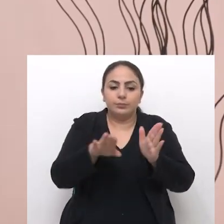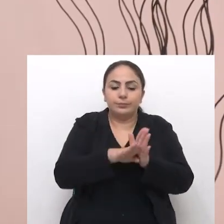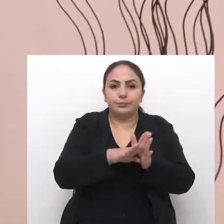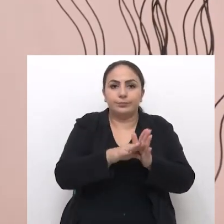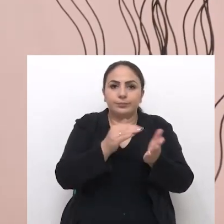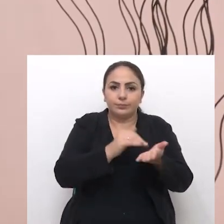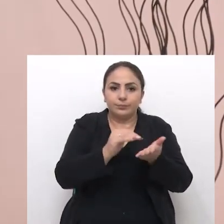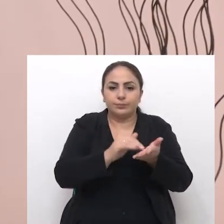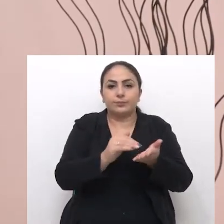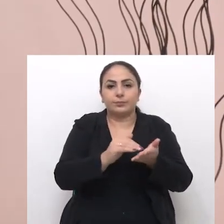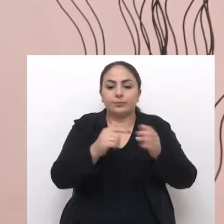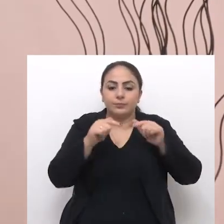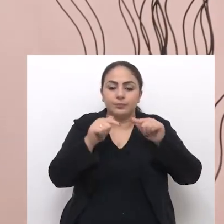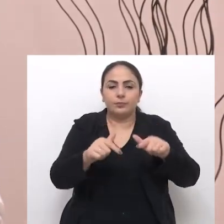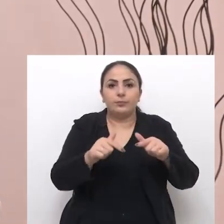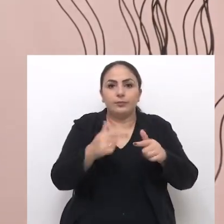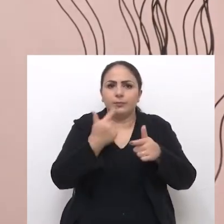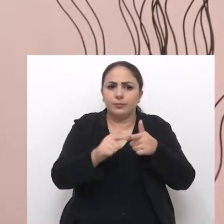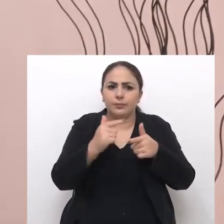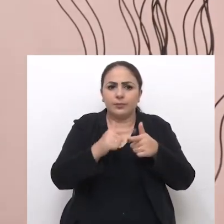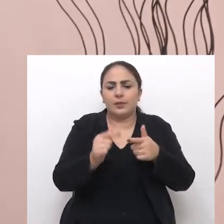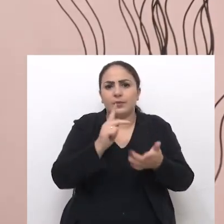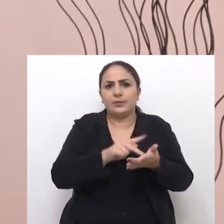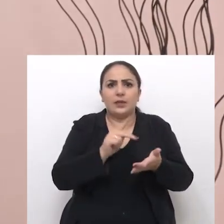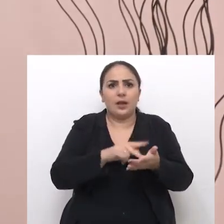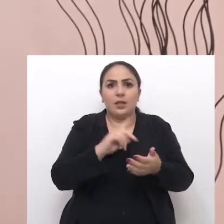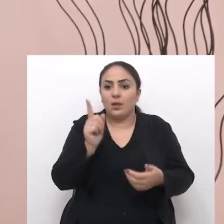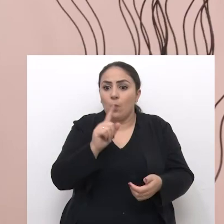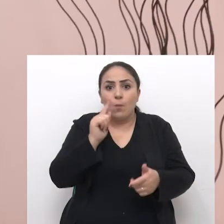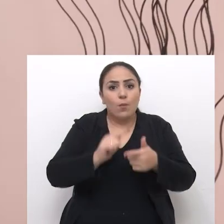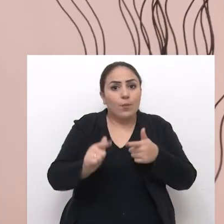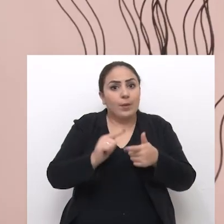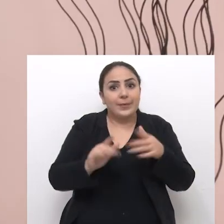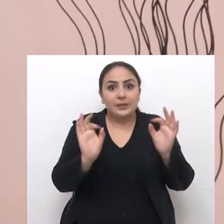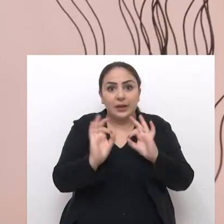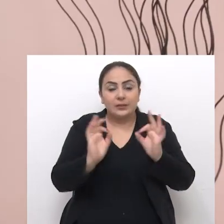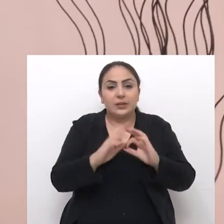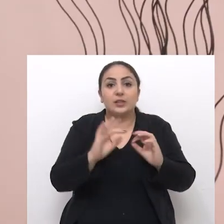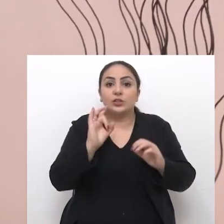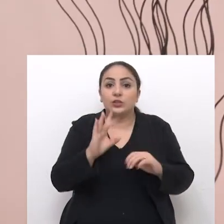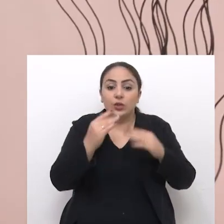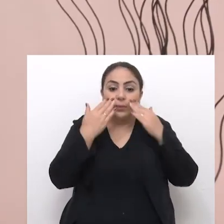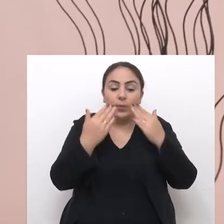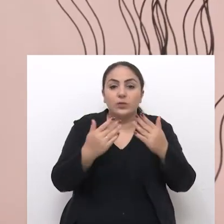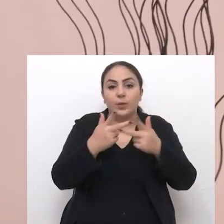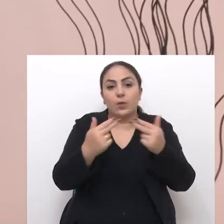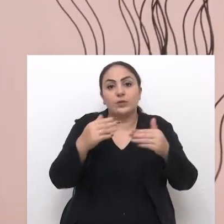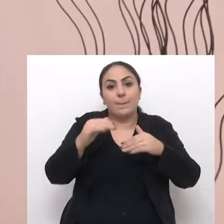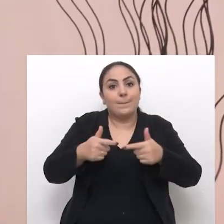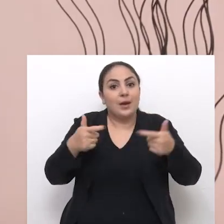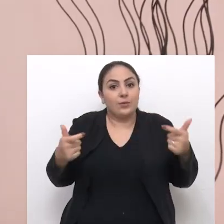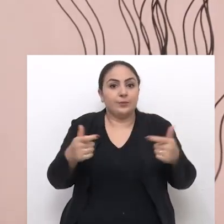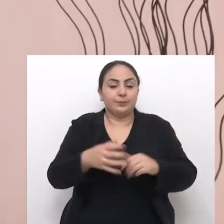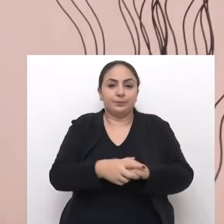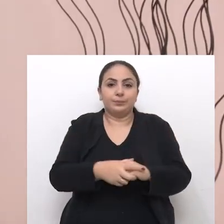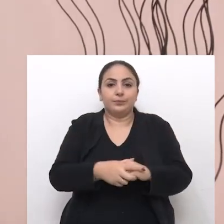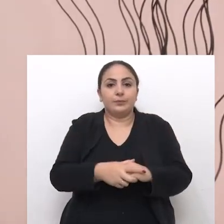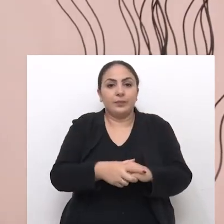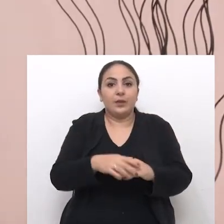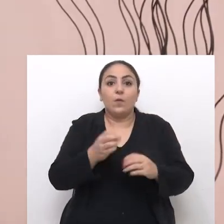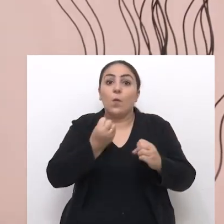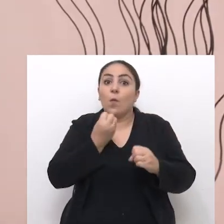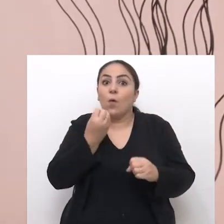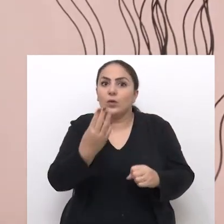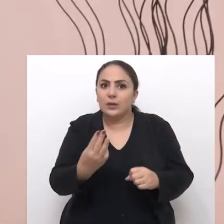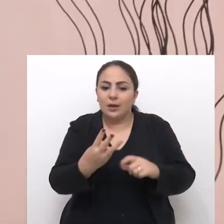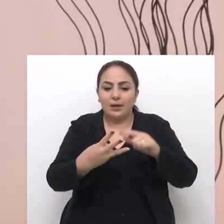no meu escritório com um problema que na verdade ele não é o problema, ele é só um sintoma de algo muito maior. Então eu